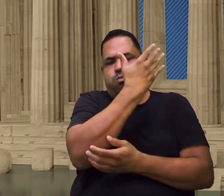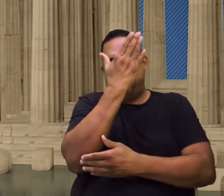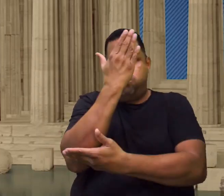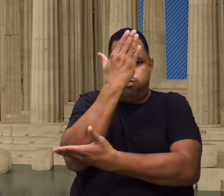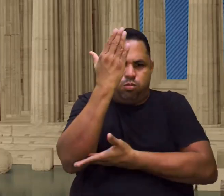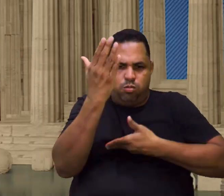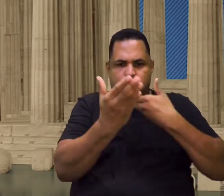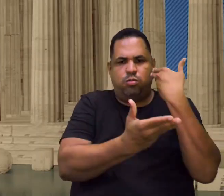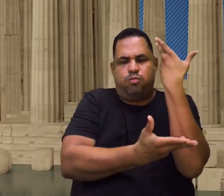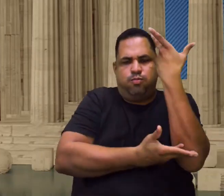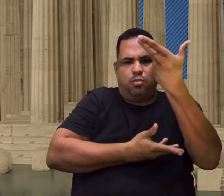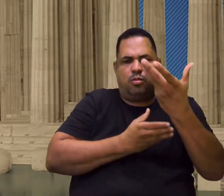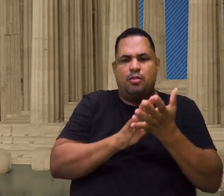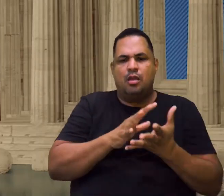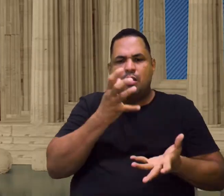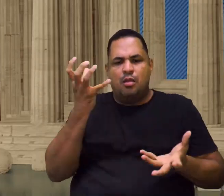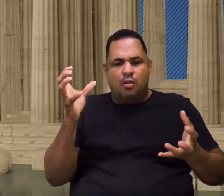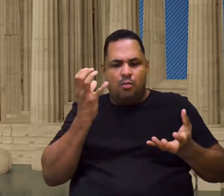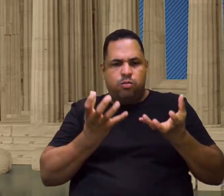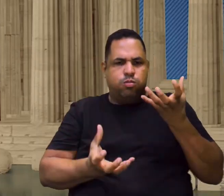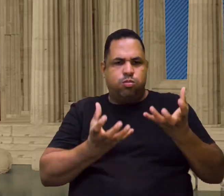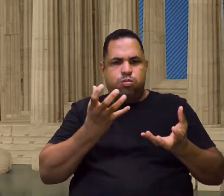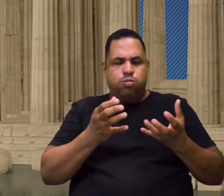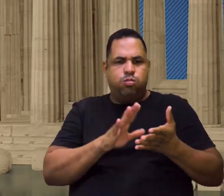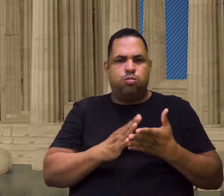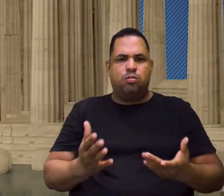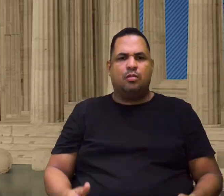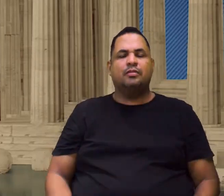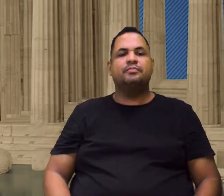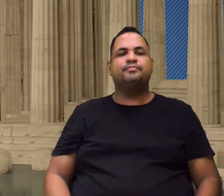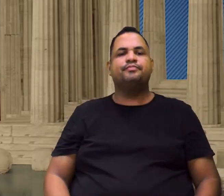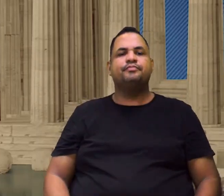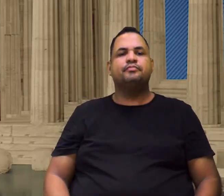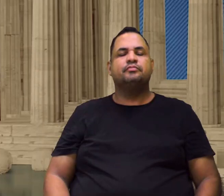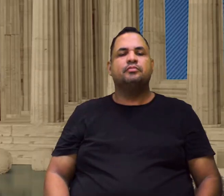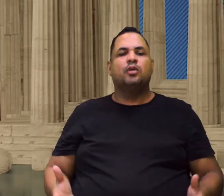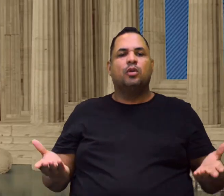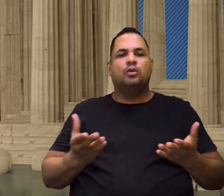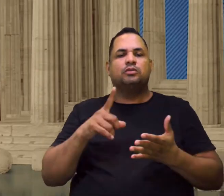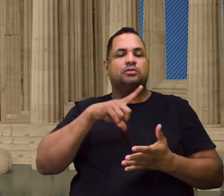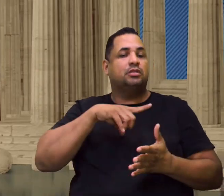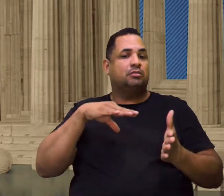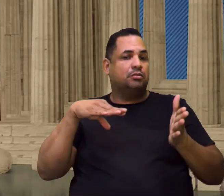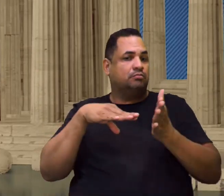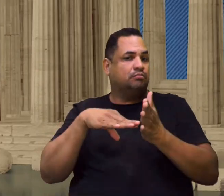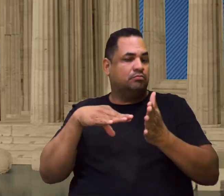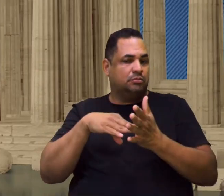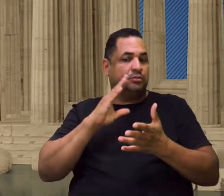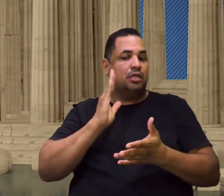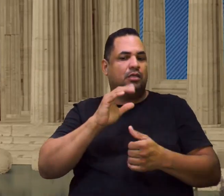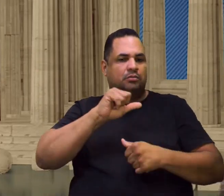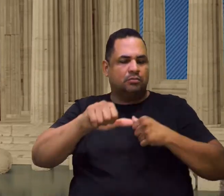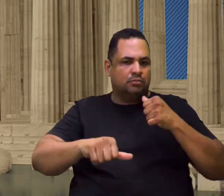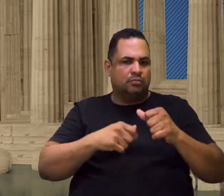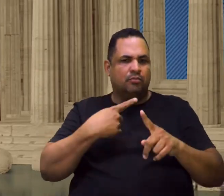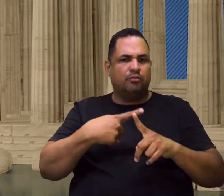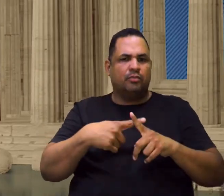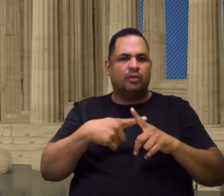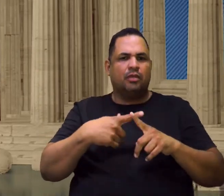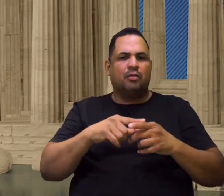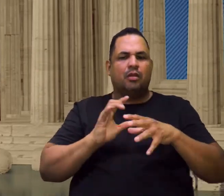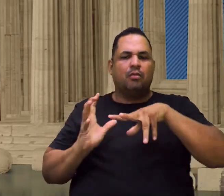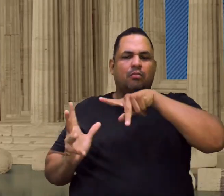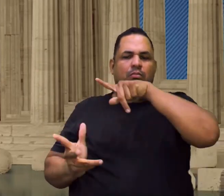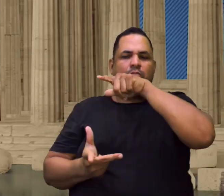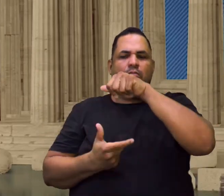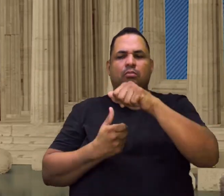queimar e plantar, fazer a casa, etc. A exploração. Hoje já temos limitações, já mudou-se, né? Porque o planeta sofreu